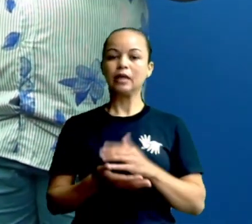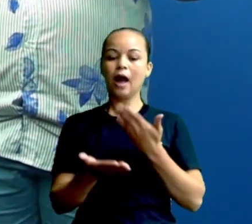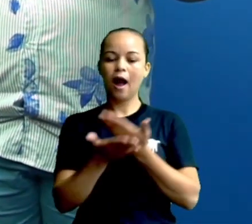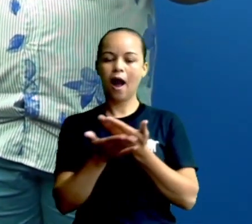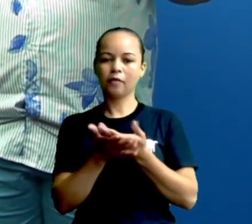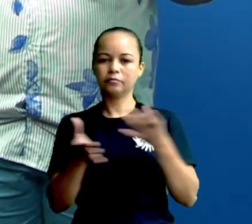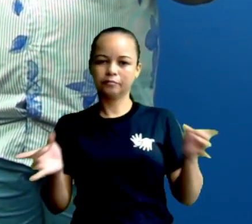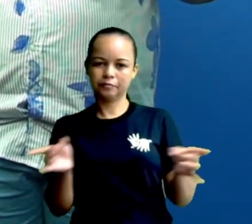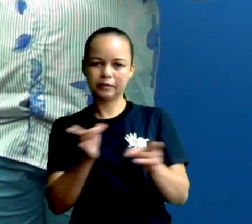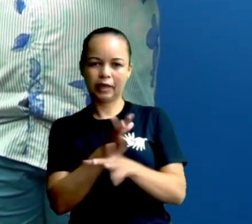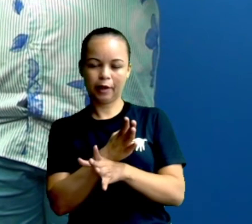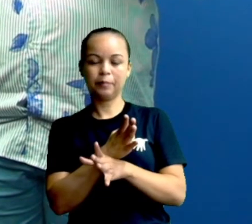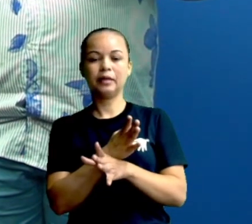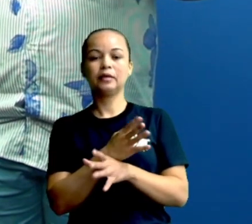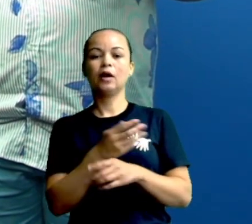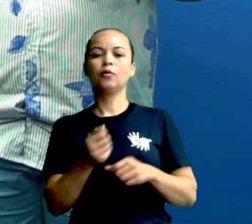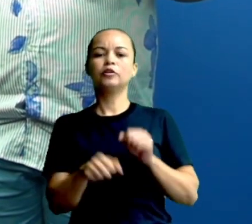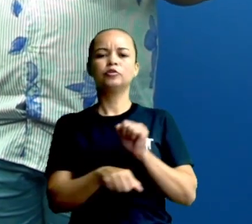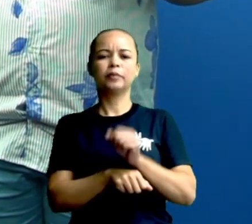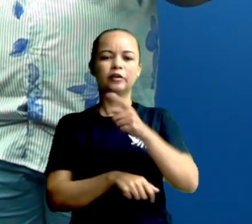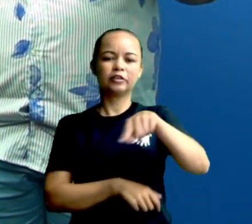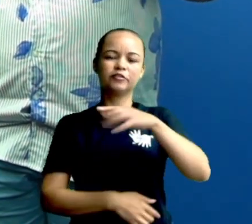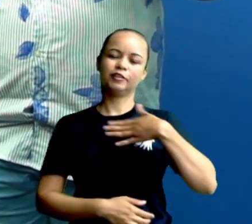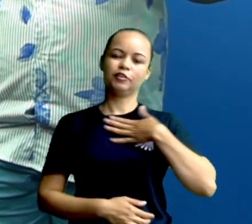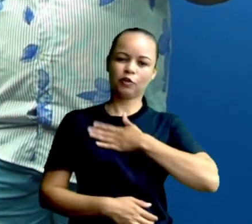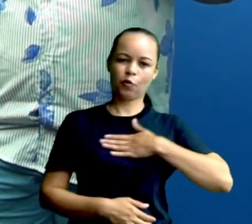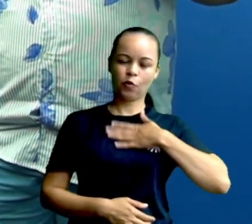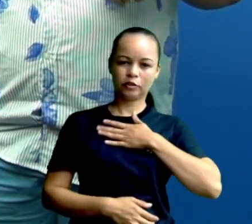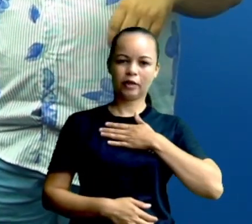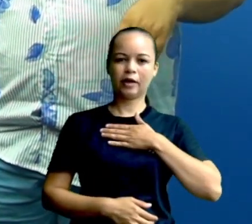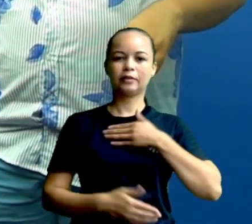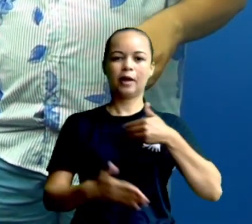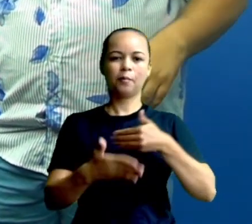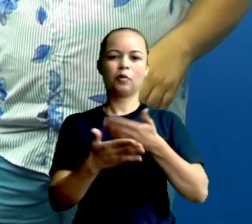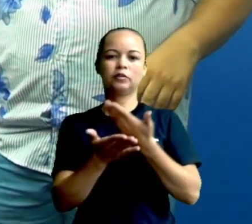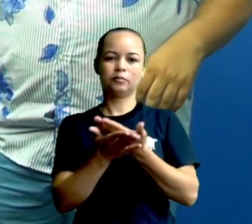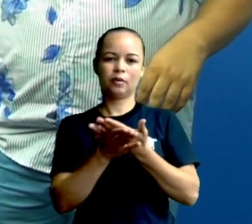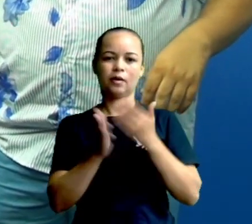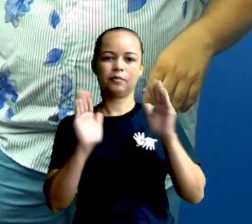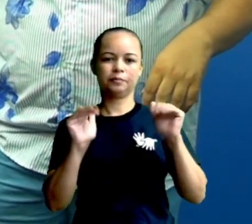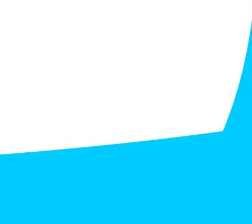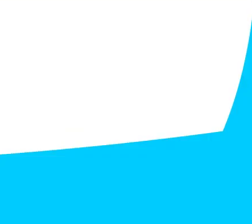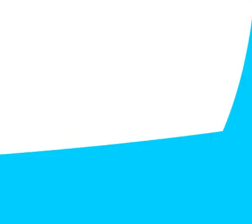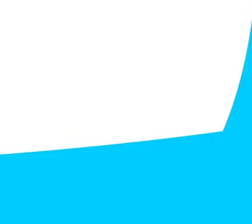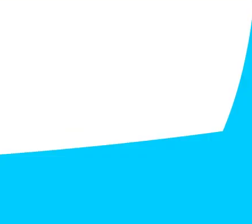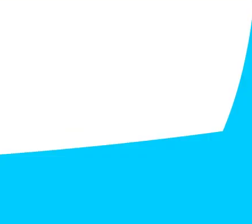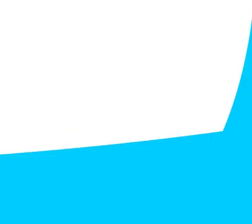de hoje termina por aqui. Espero que vocês tenham gostado. Até a próxima aula!